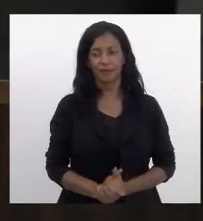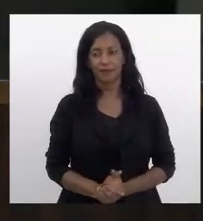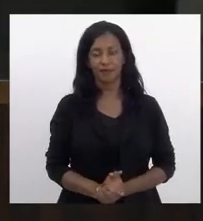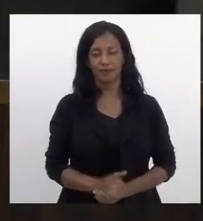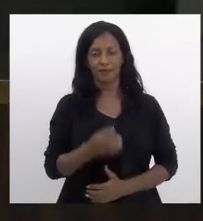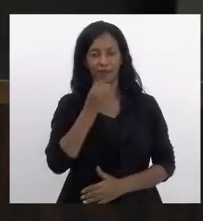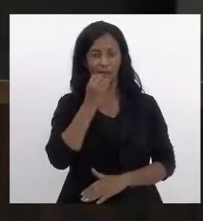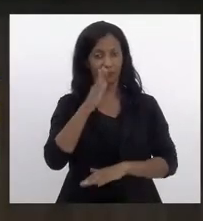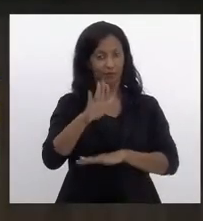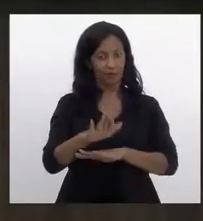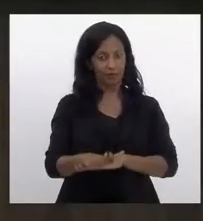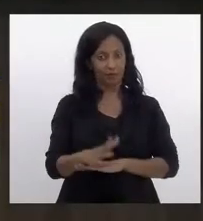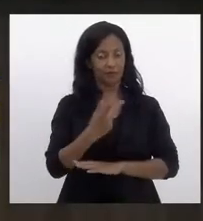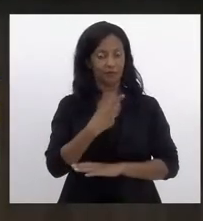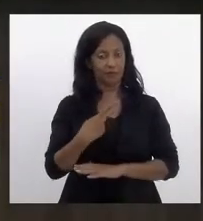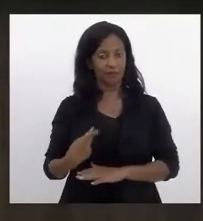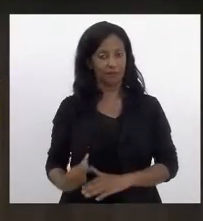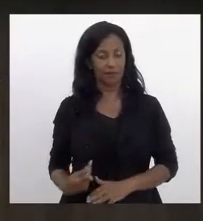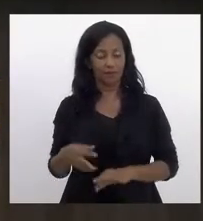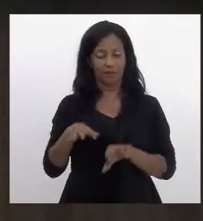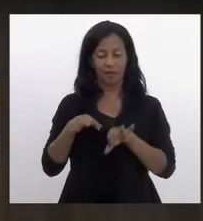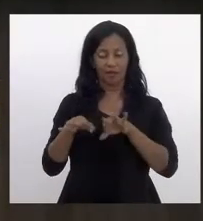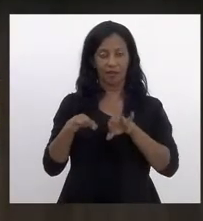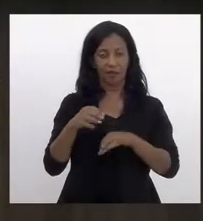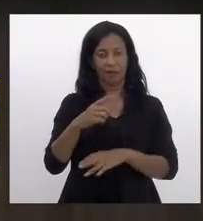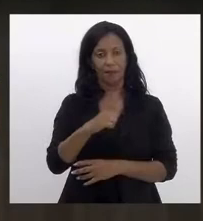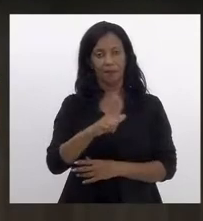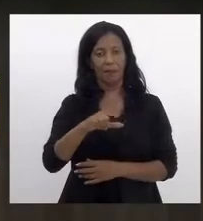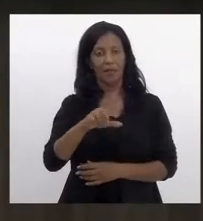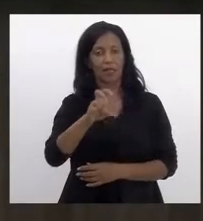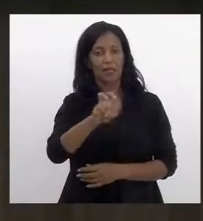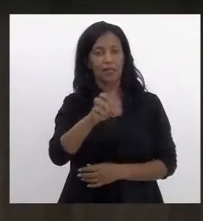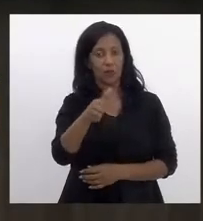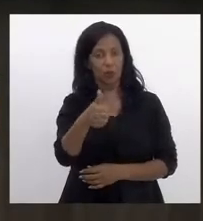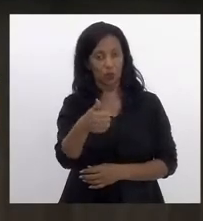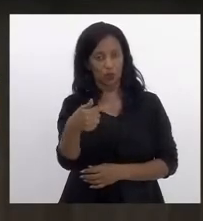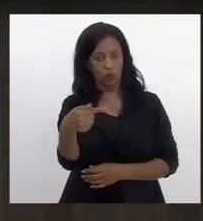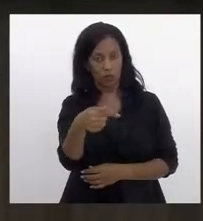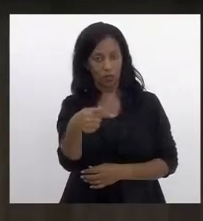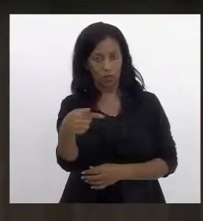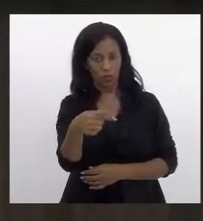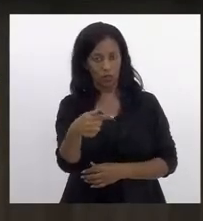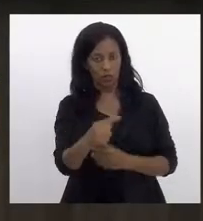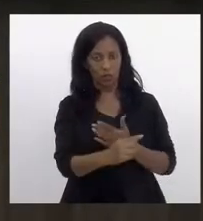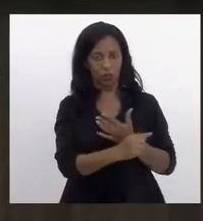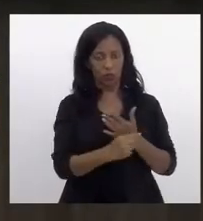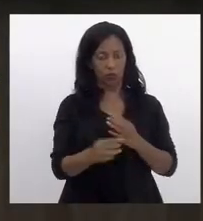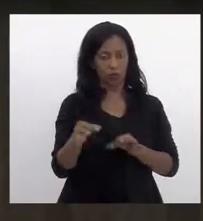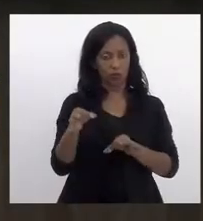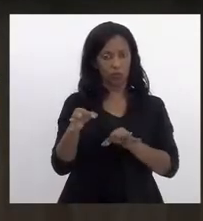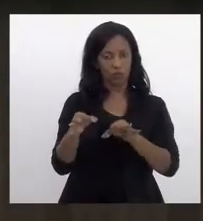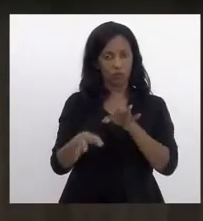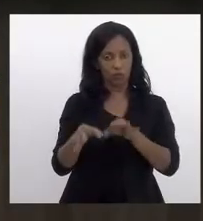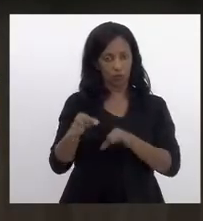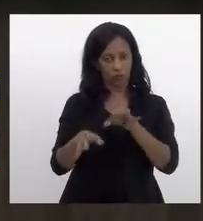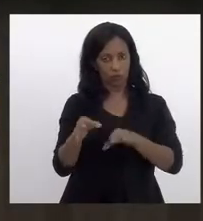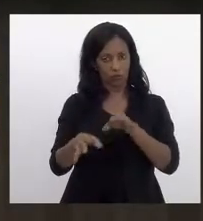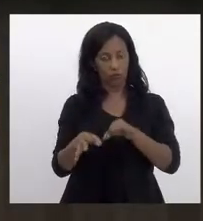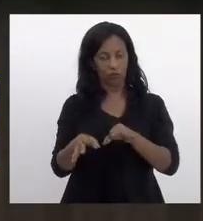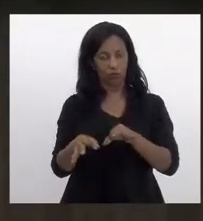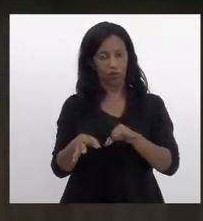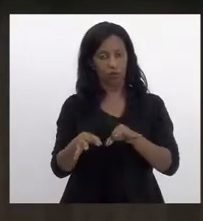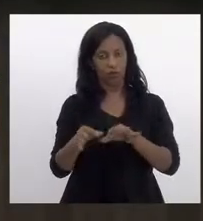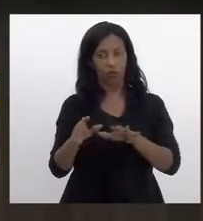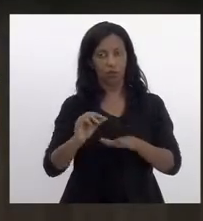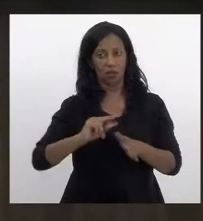Boa tarde, senhor presidente. É o projeto de lei 5177. Isso. De autoria do Poder Executivo, do Poder Judiciário, que dispõe